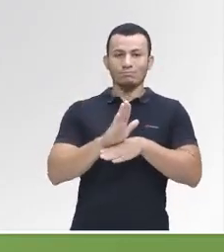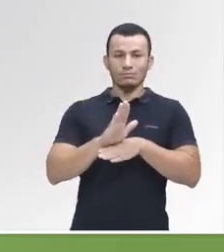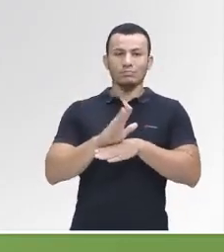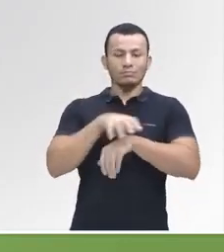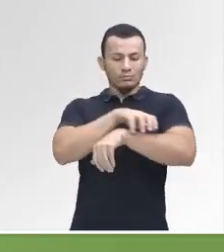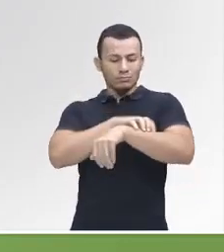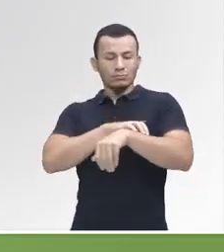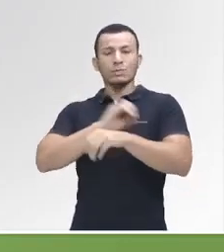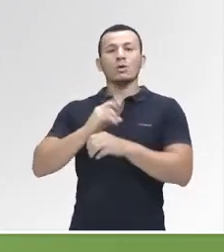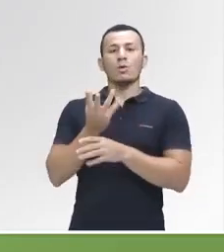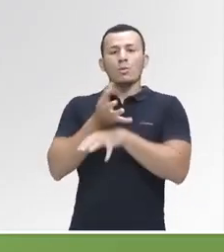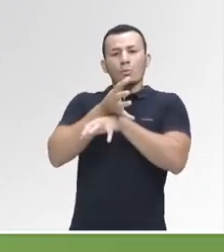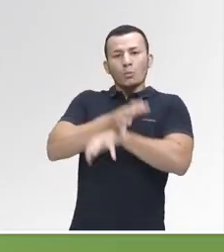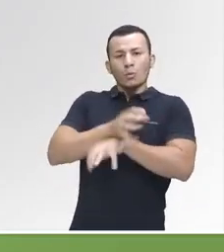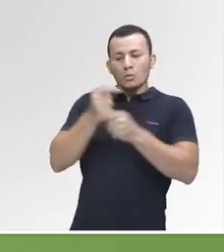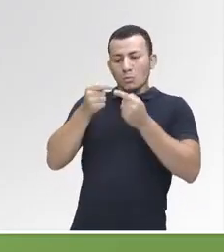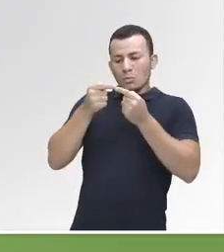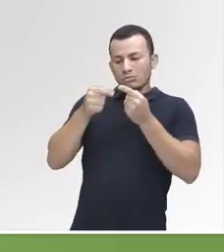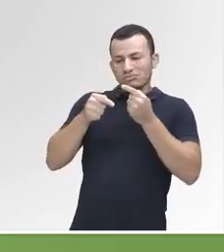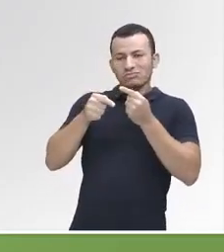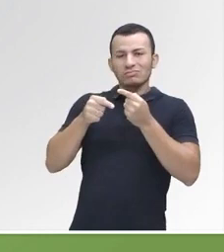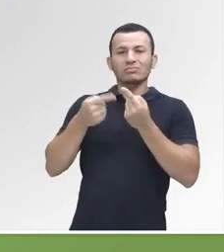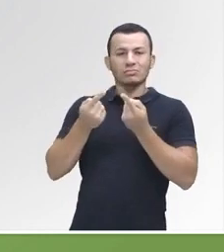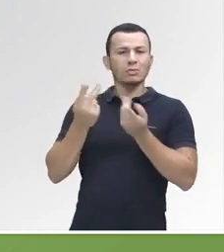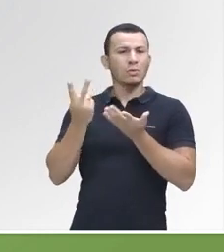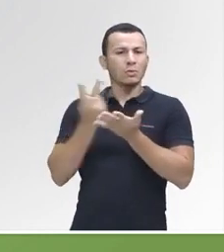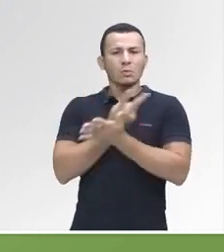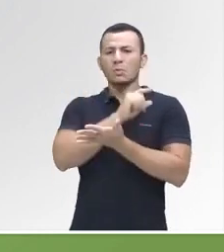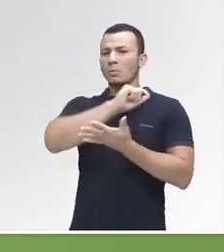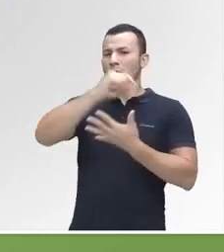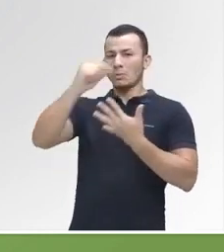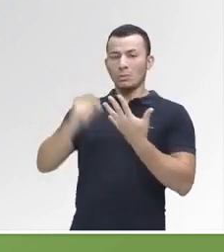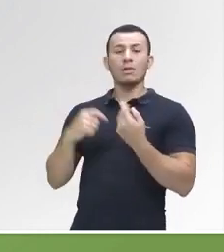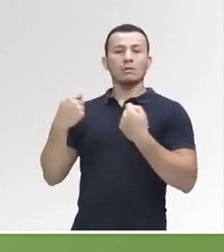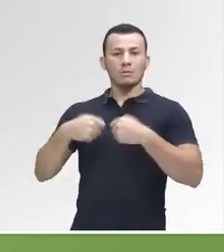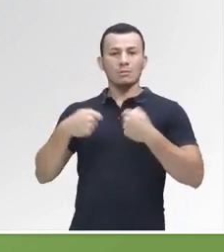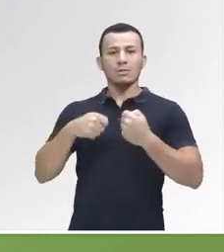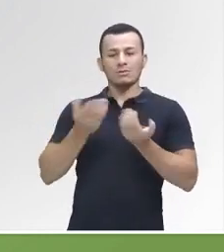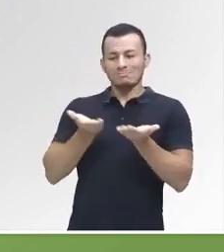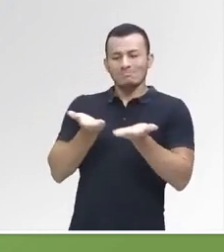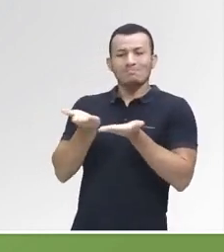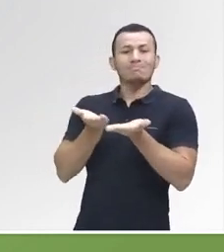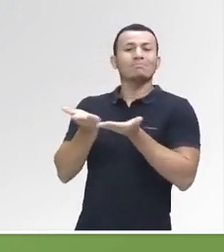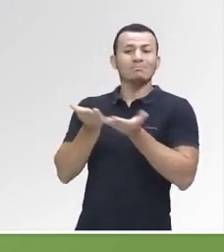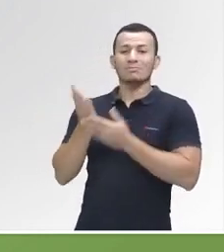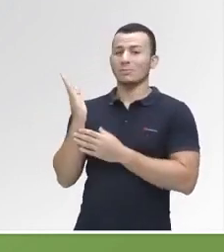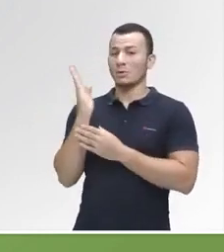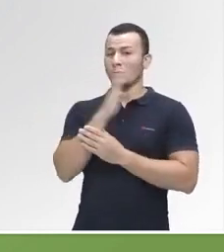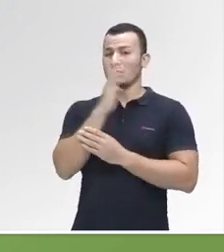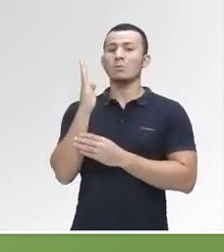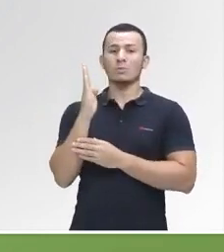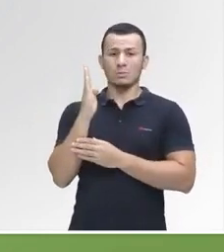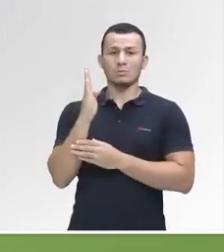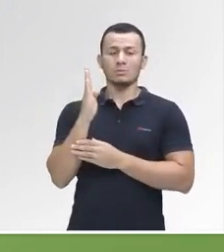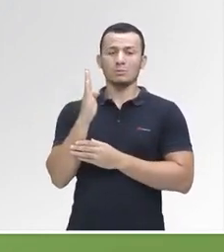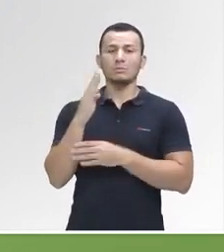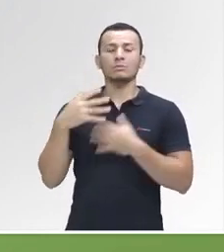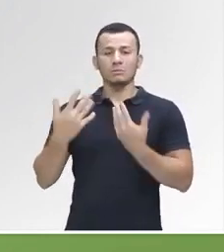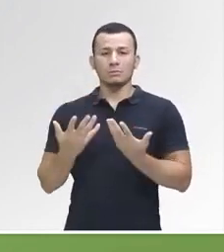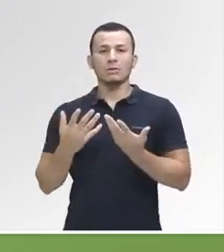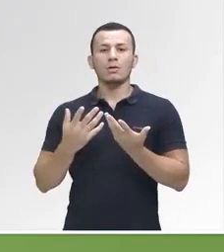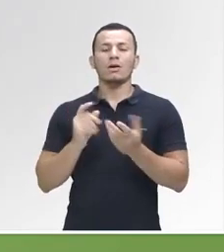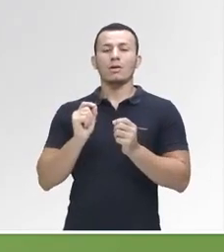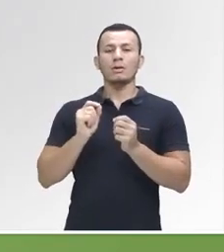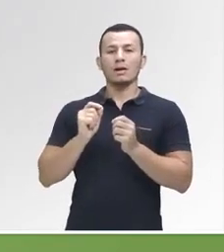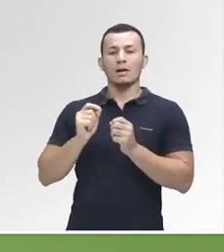a fratura ou qualquer outro acontecimento precisa receber um atendimento mais rápido possível. Então, esses são os